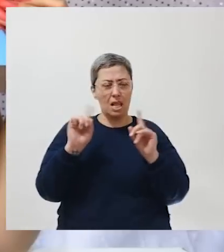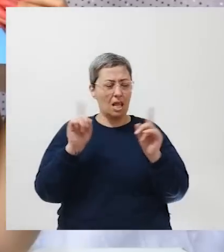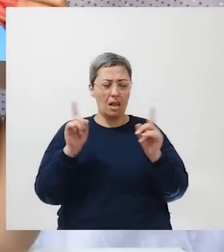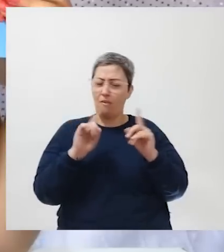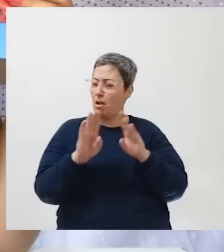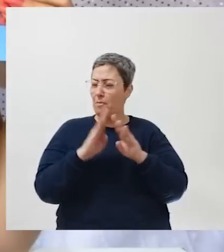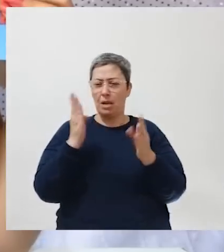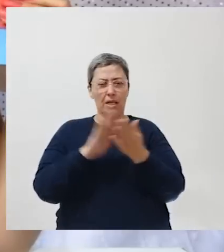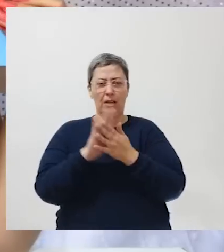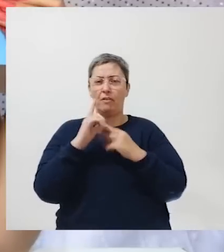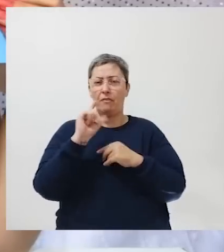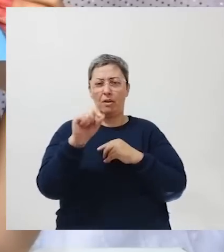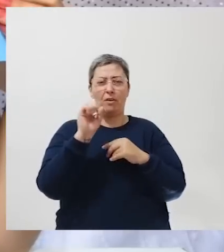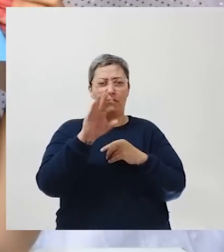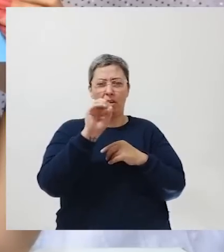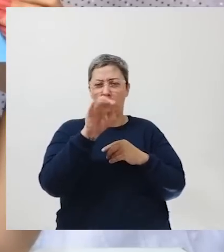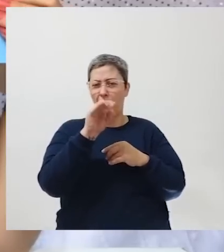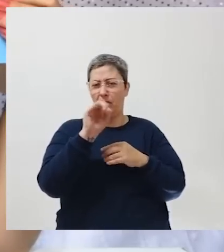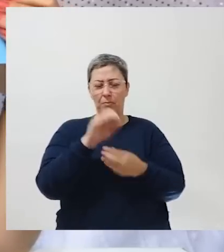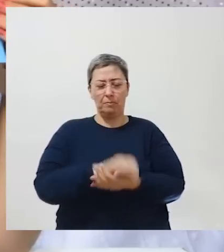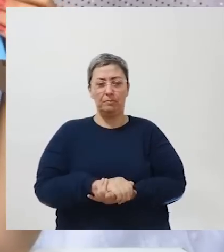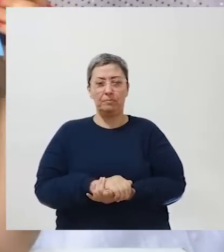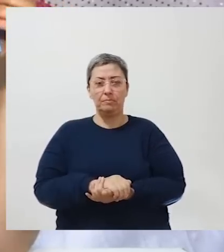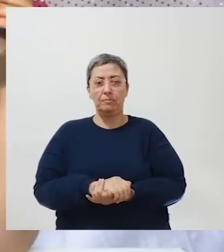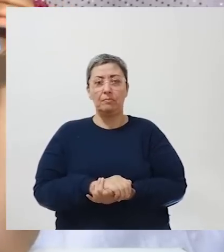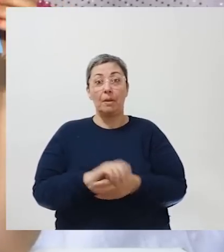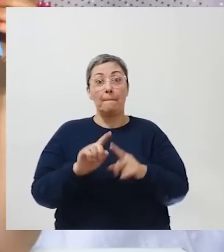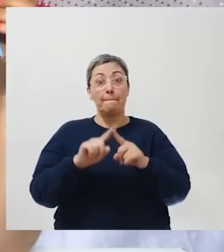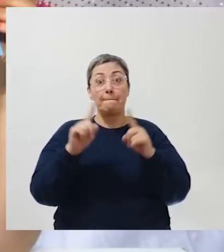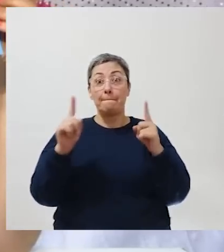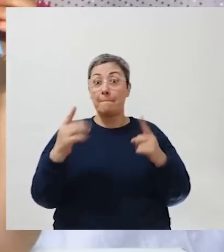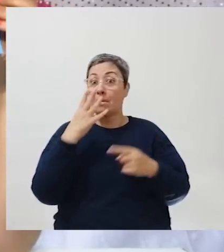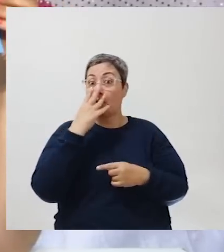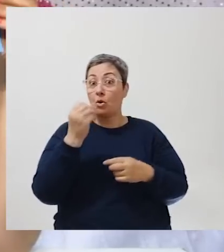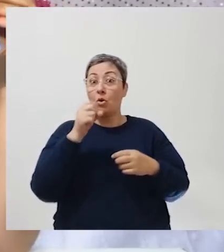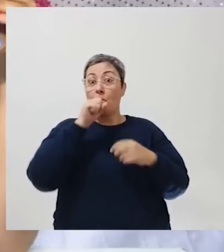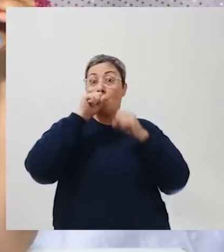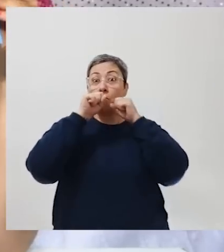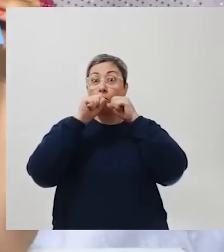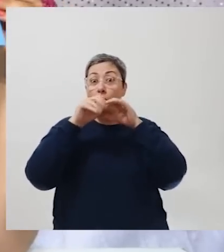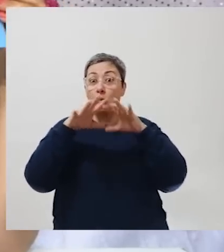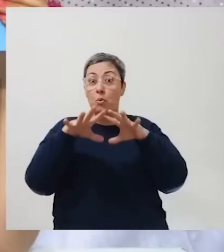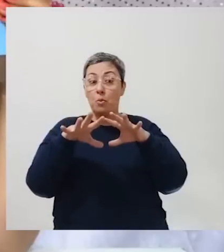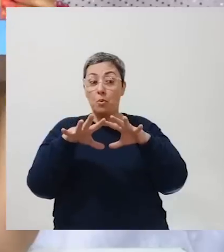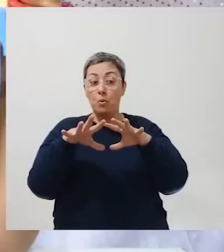Não, vamos abrir. Vai embora, seu lobo, vai embora. Mas o lobo assoprou